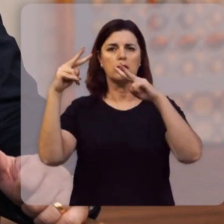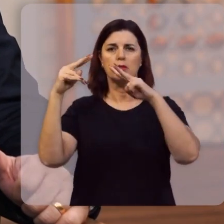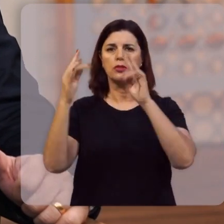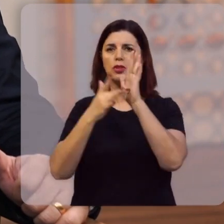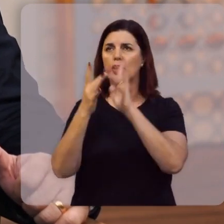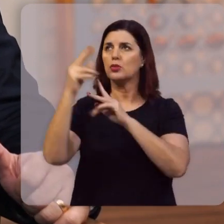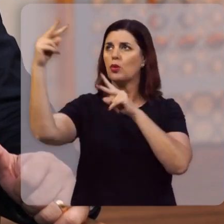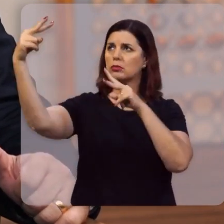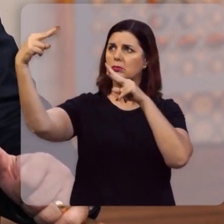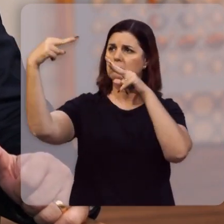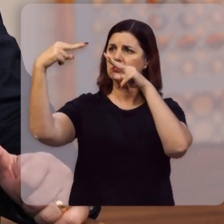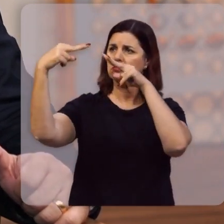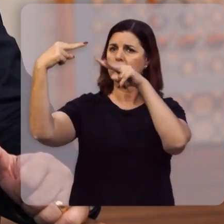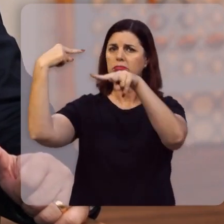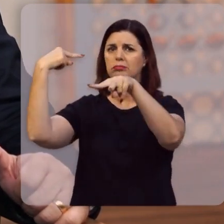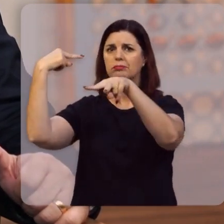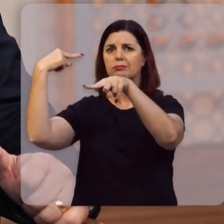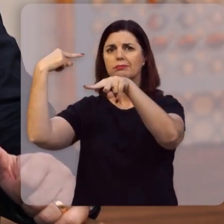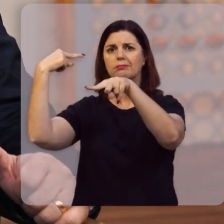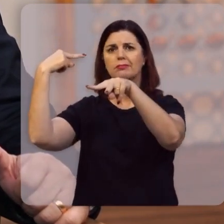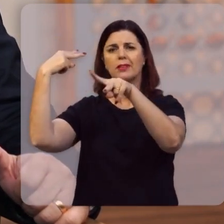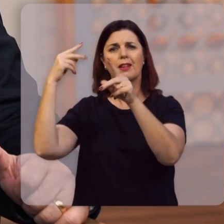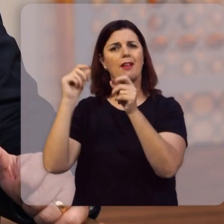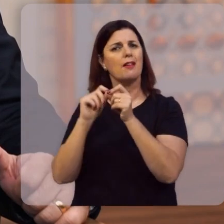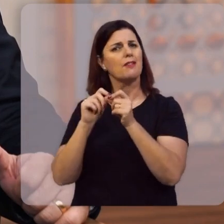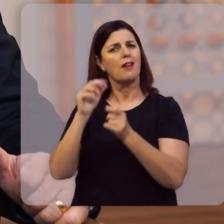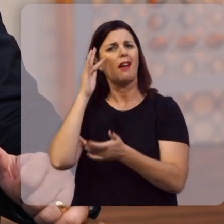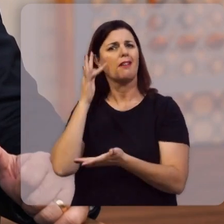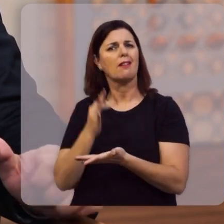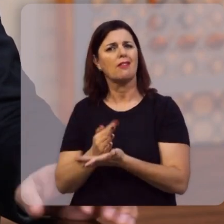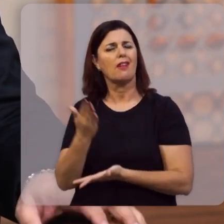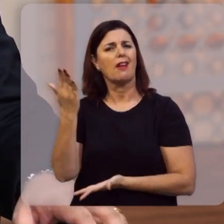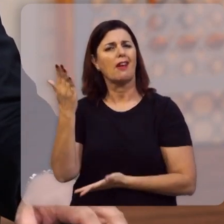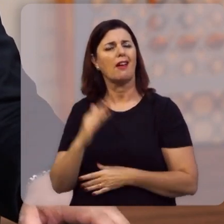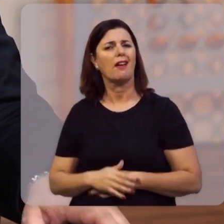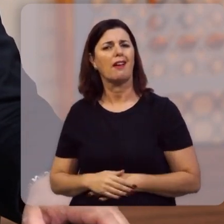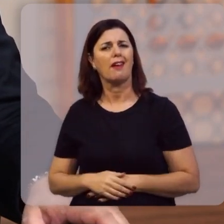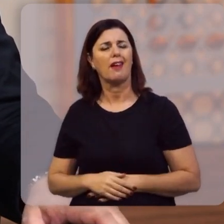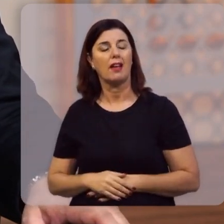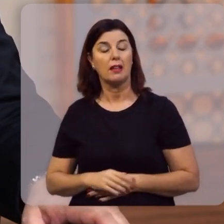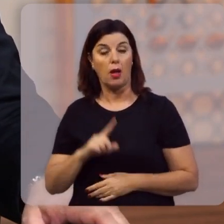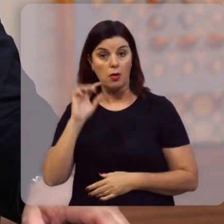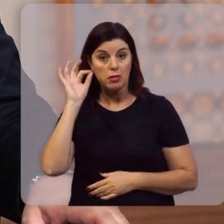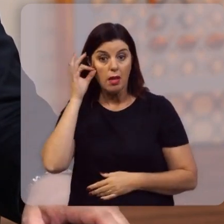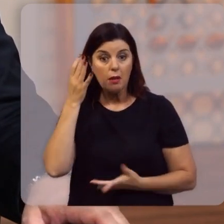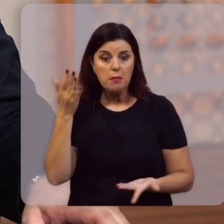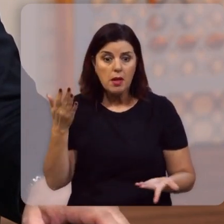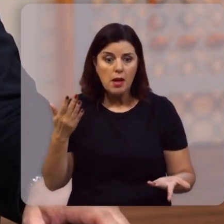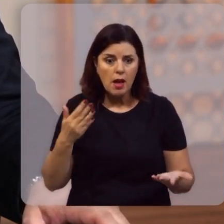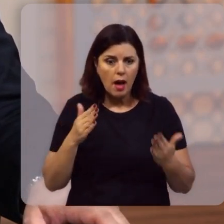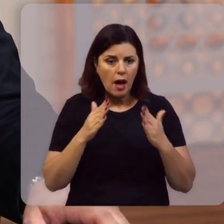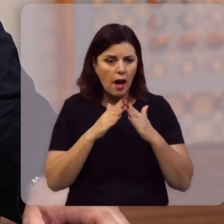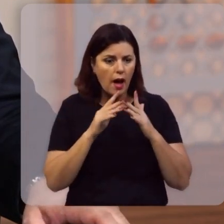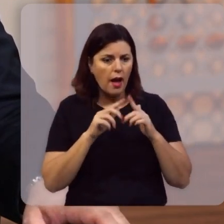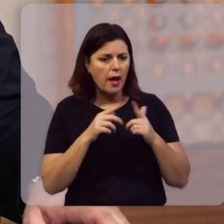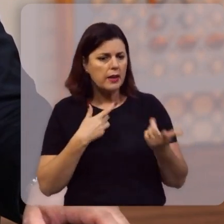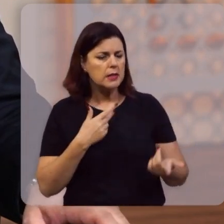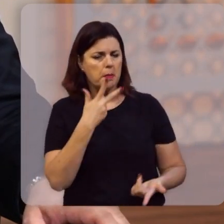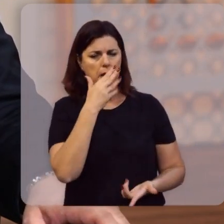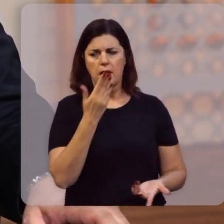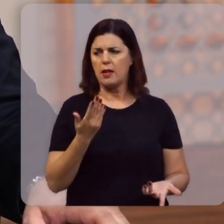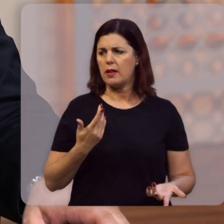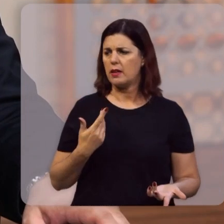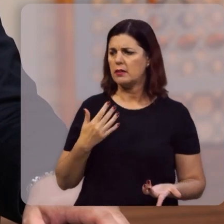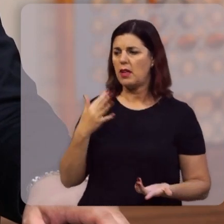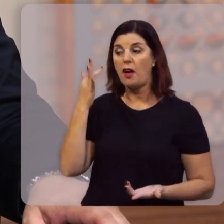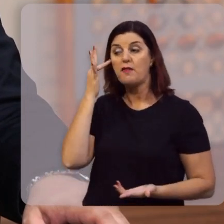que é o autor e consumador da fé. Então, de repente, a igreja começa a dar mais ouvidos para o que